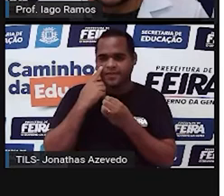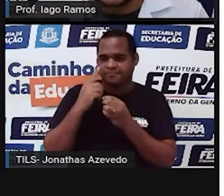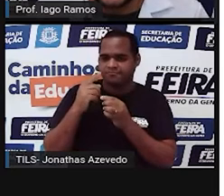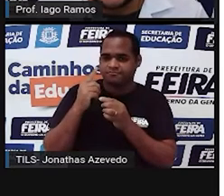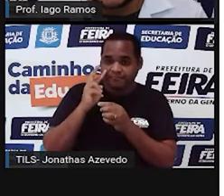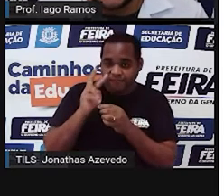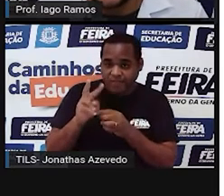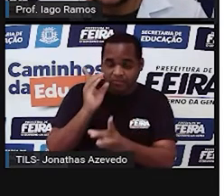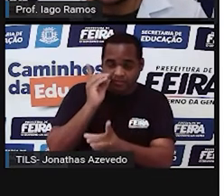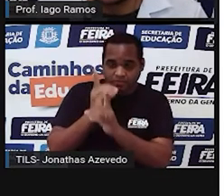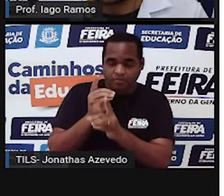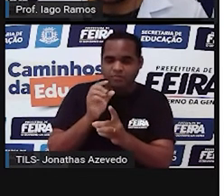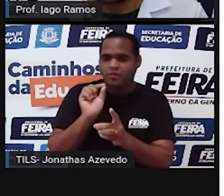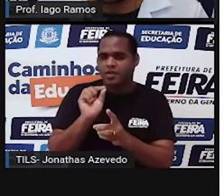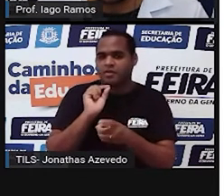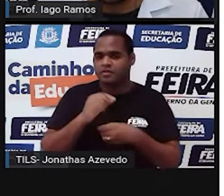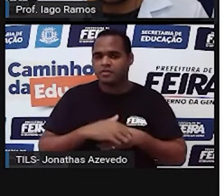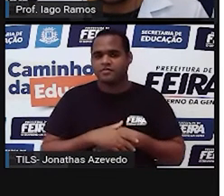gráfico?